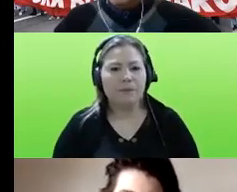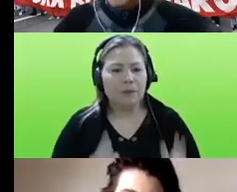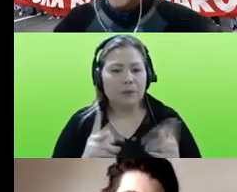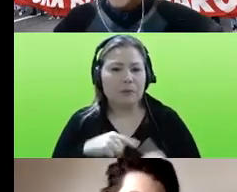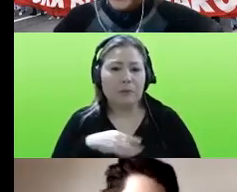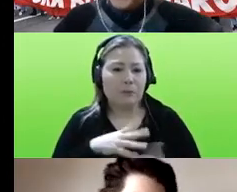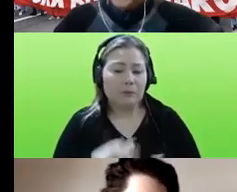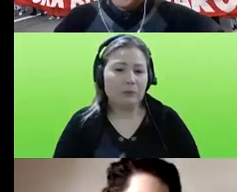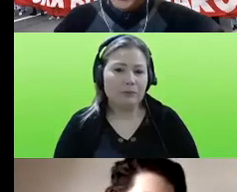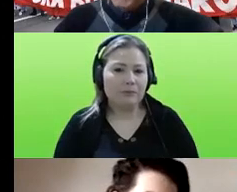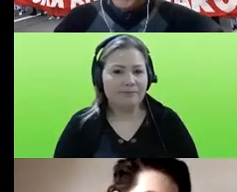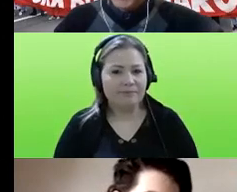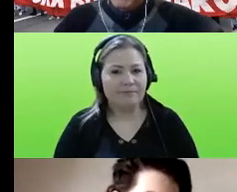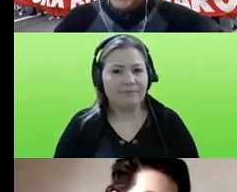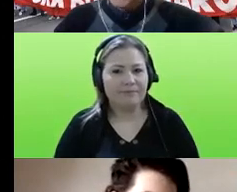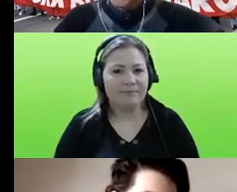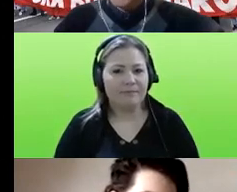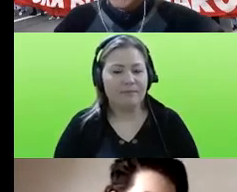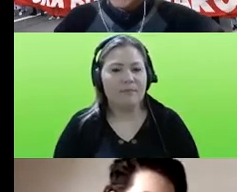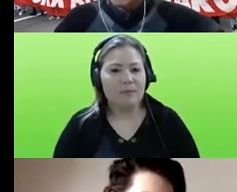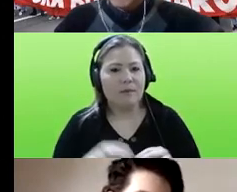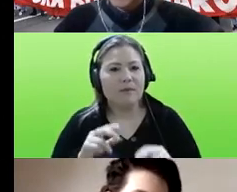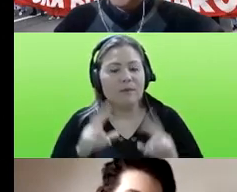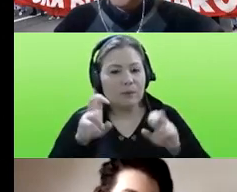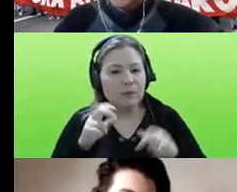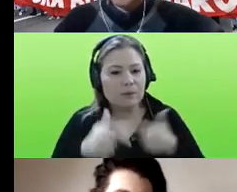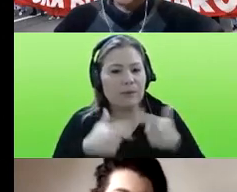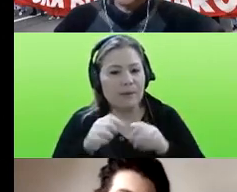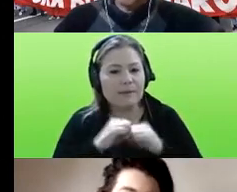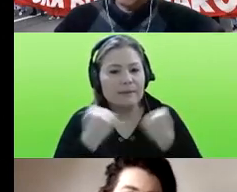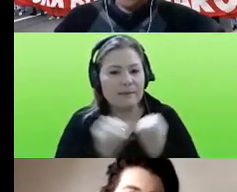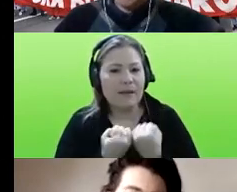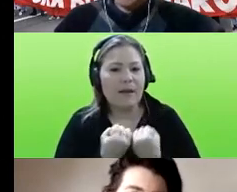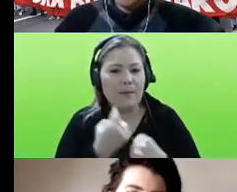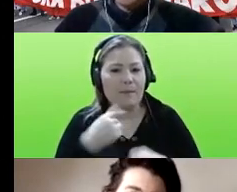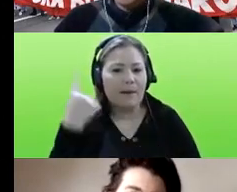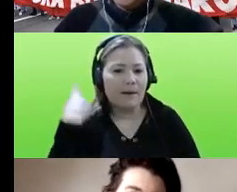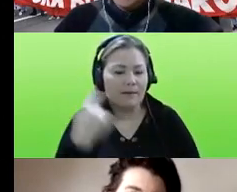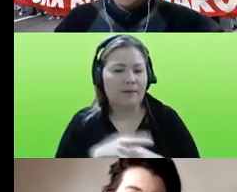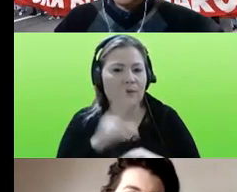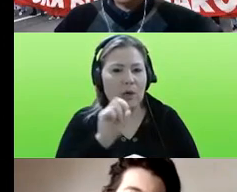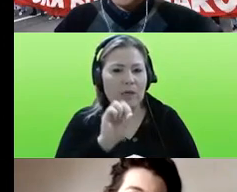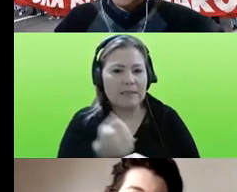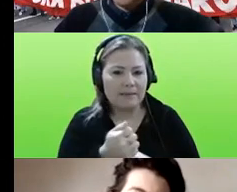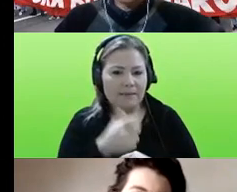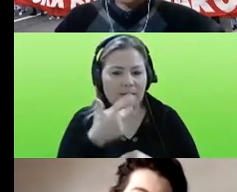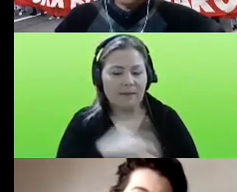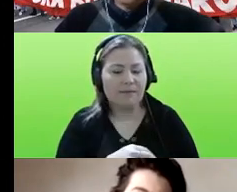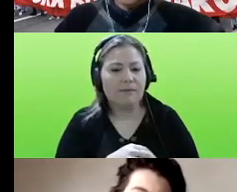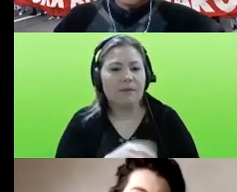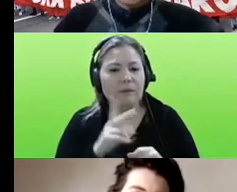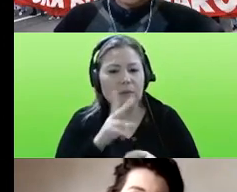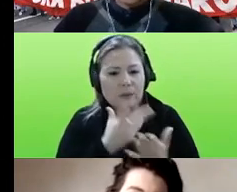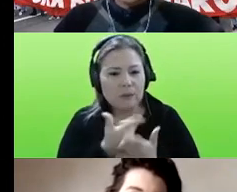parte do tema trabalhado no seminário passado, do Hartmut Rosa, a ideia de aceleração